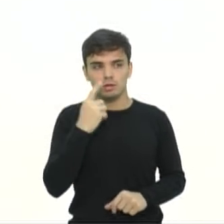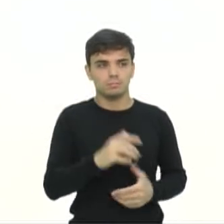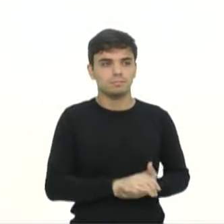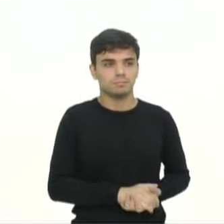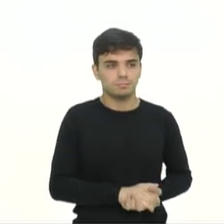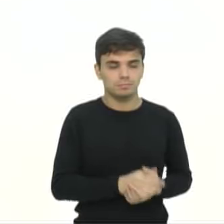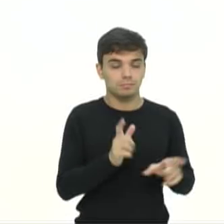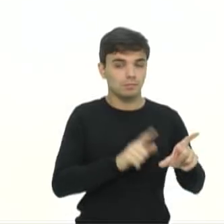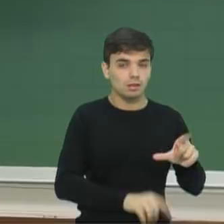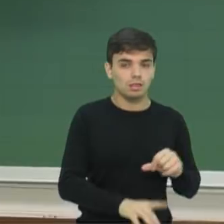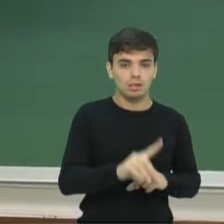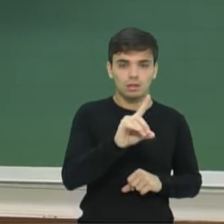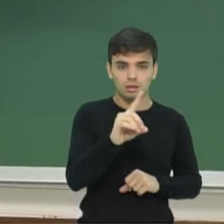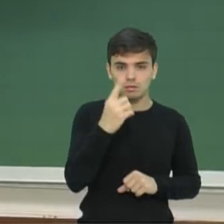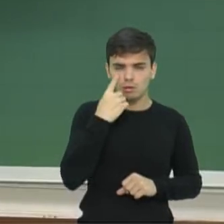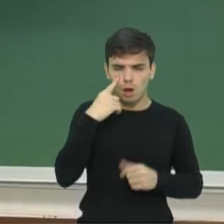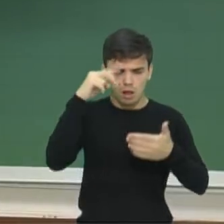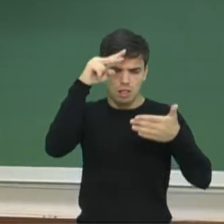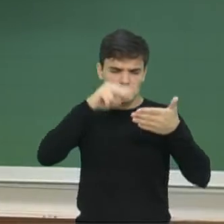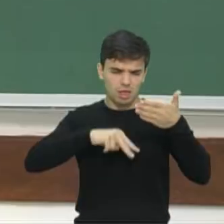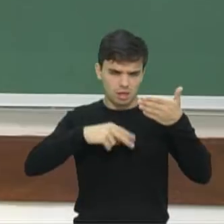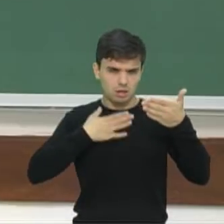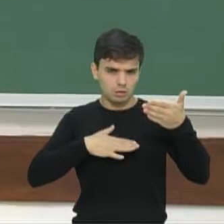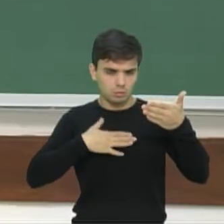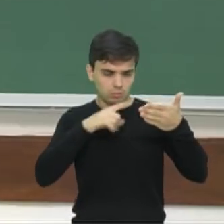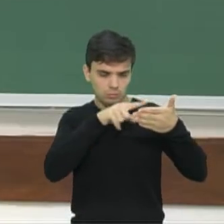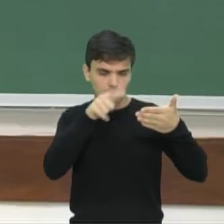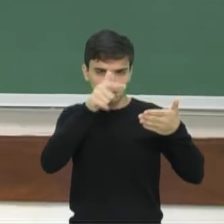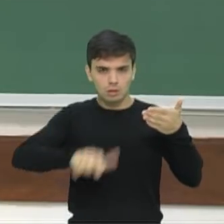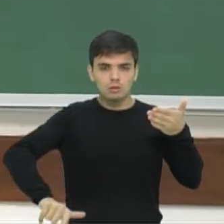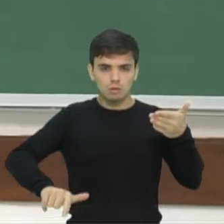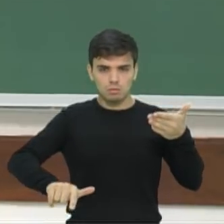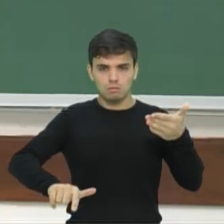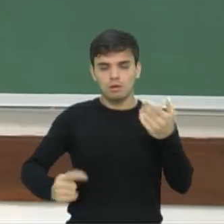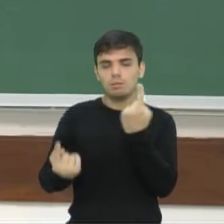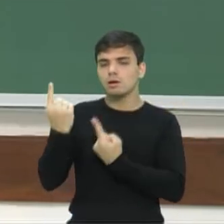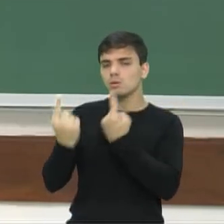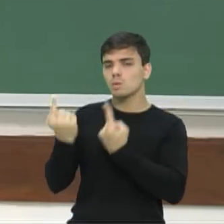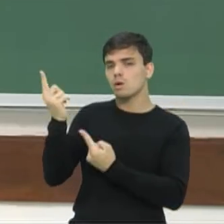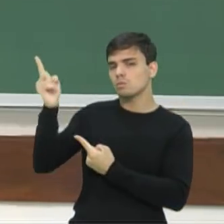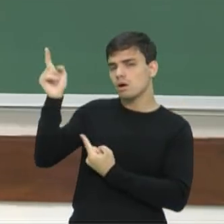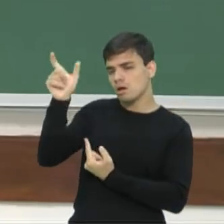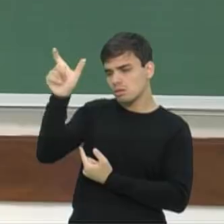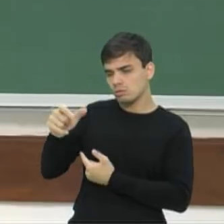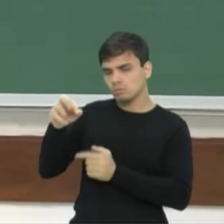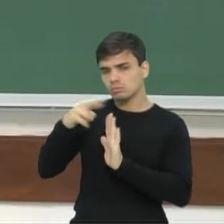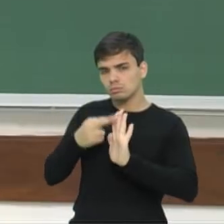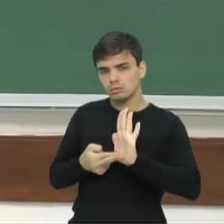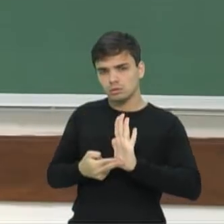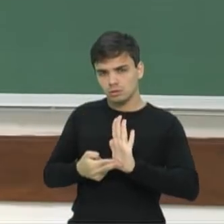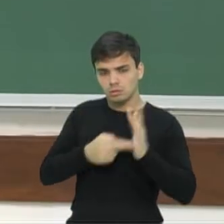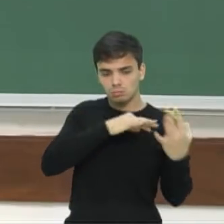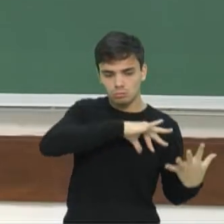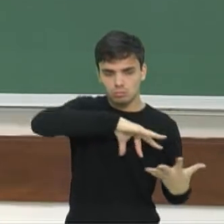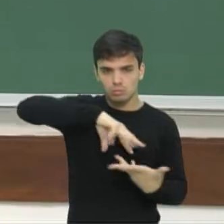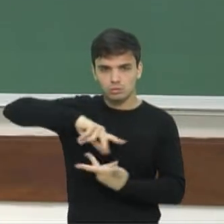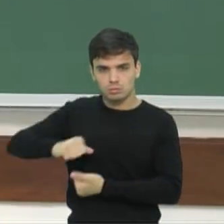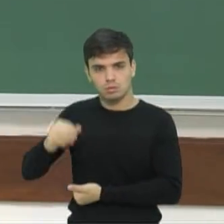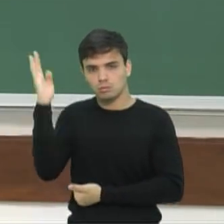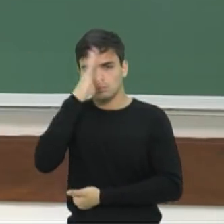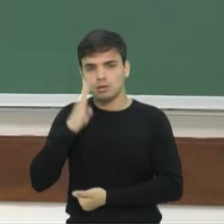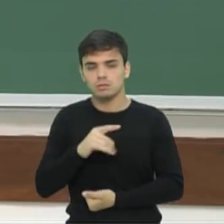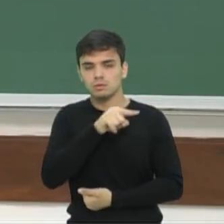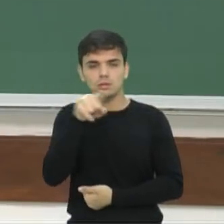e CBAT. Então, quais dessas entidades vão regulamentar o judô a nível mundial e no Brasil? Vamos ter um tempinho